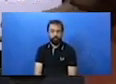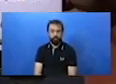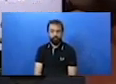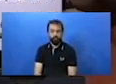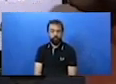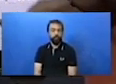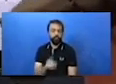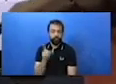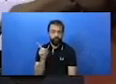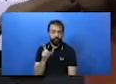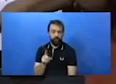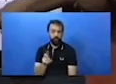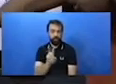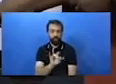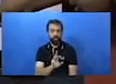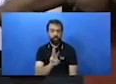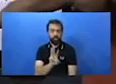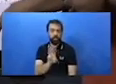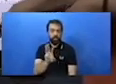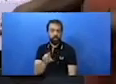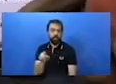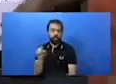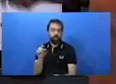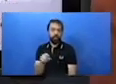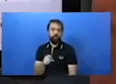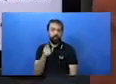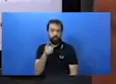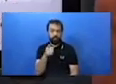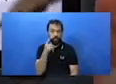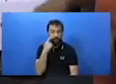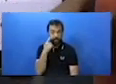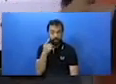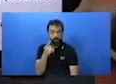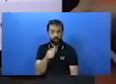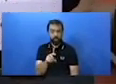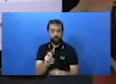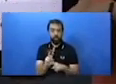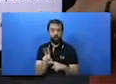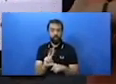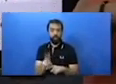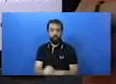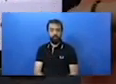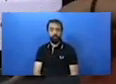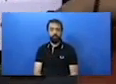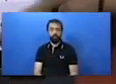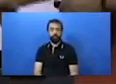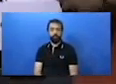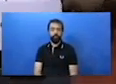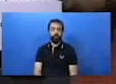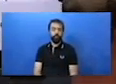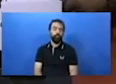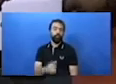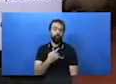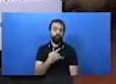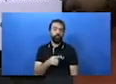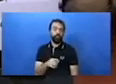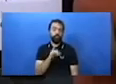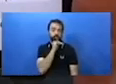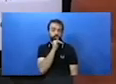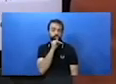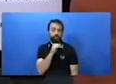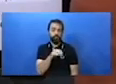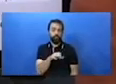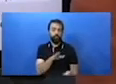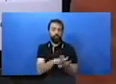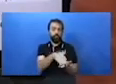nós deixamos aqui um link para vocês, vocês vão ver esse vídeo falando das crianças. E aqui tem alguns exemplos, ó, de